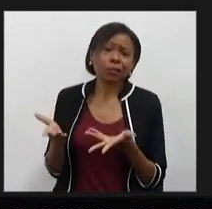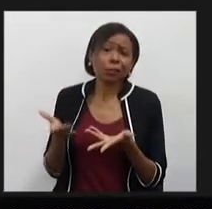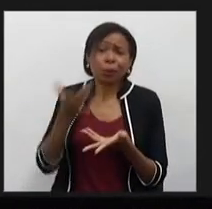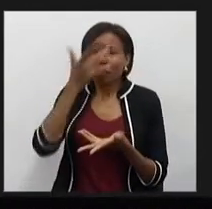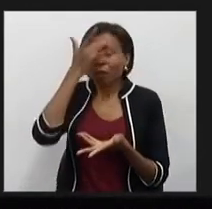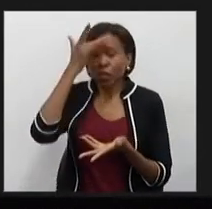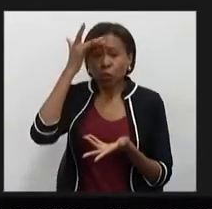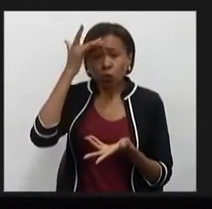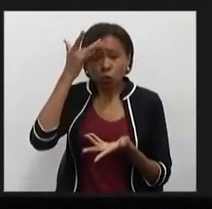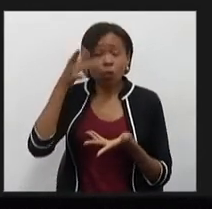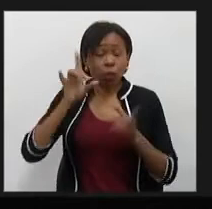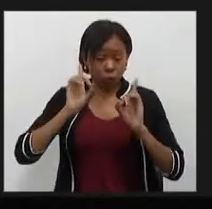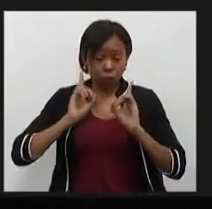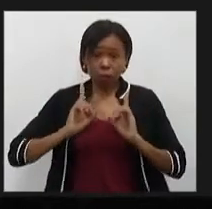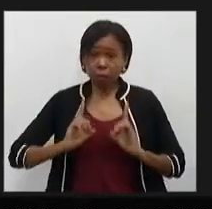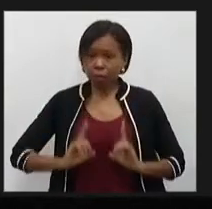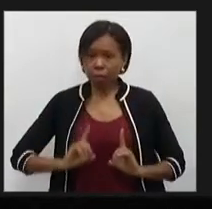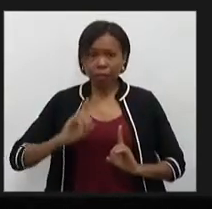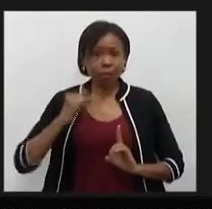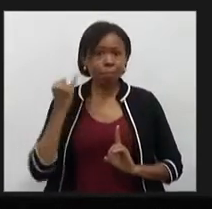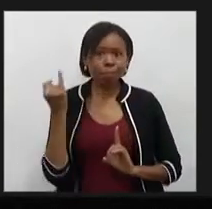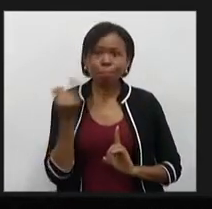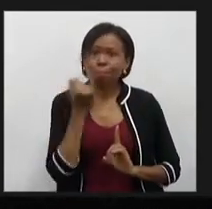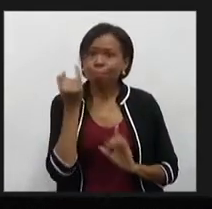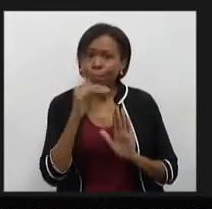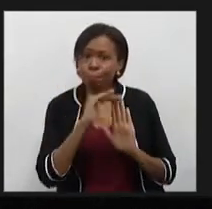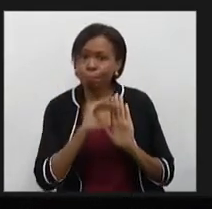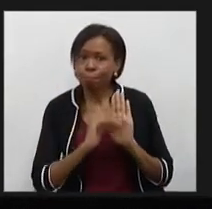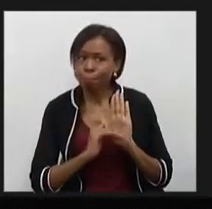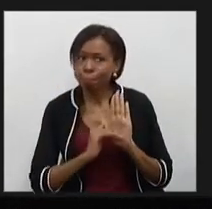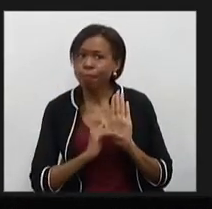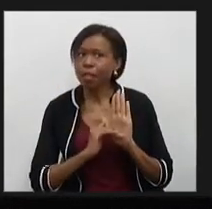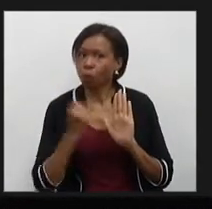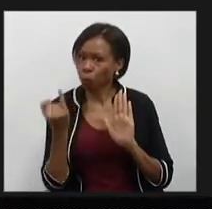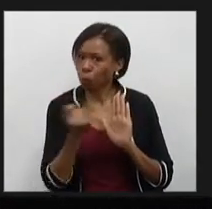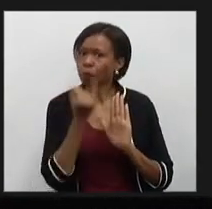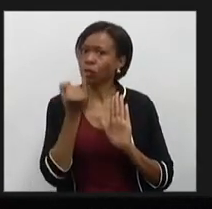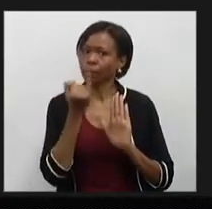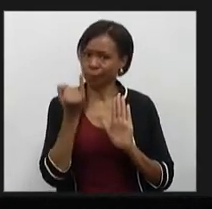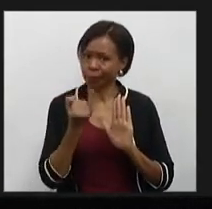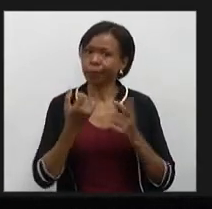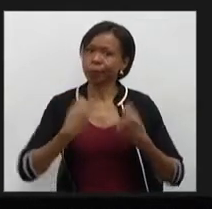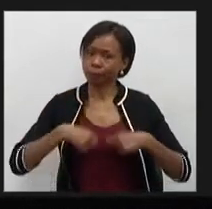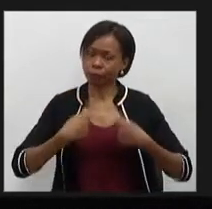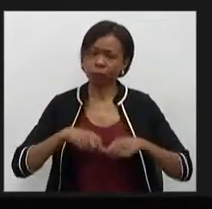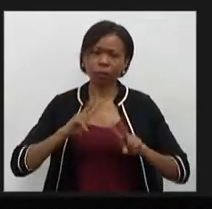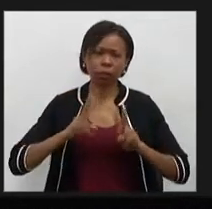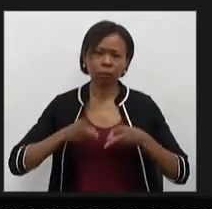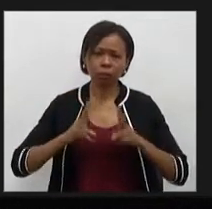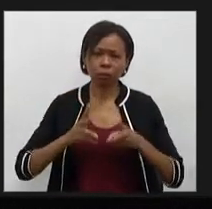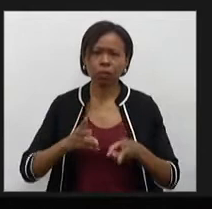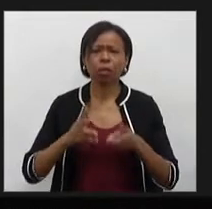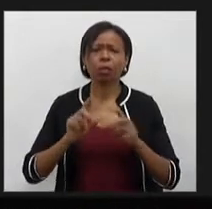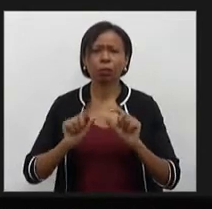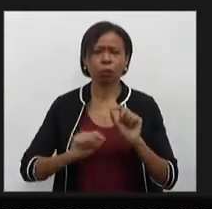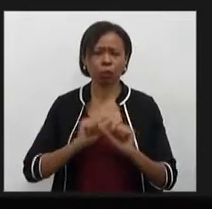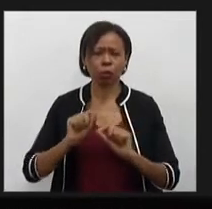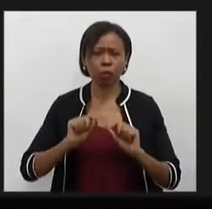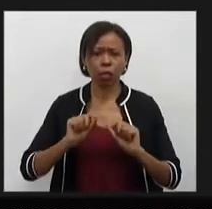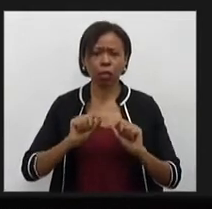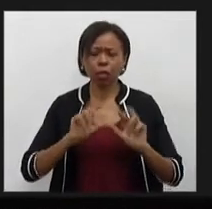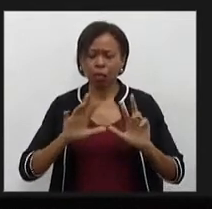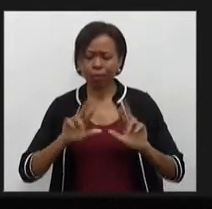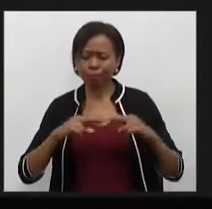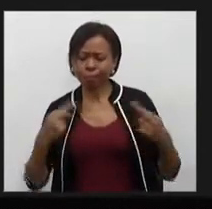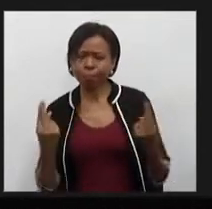pauta muito importante, é uma política pública que não podemos abrir mão e temos sempre que buscar a construção conjunta e